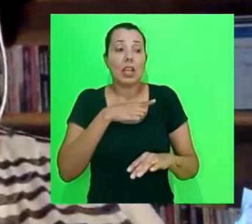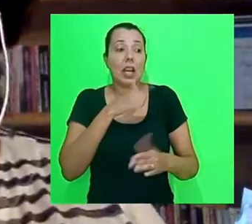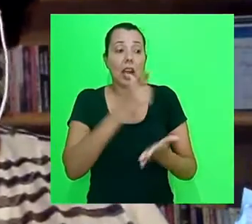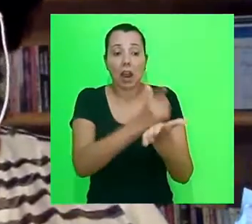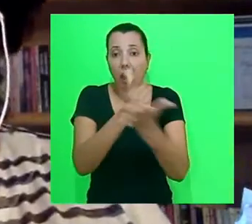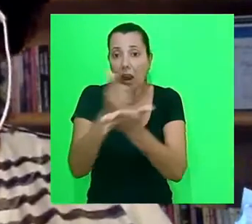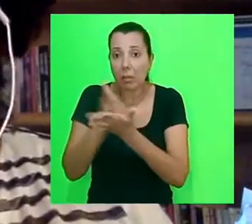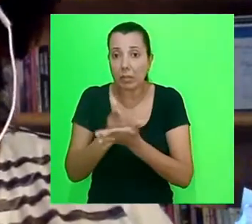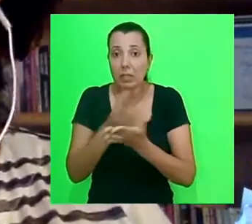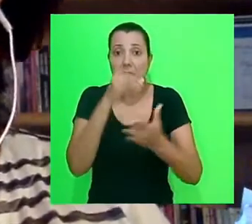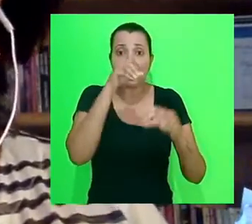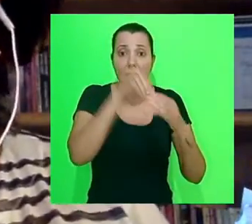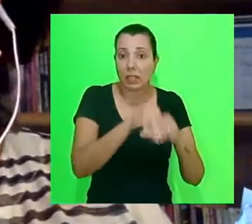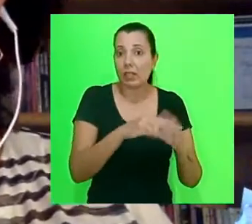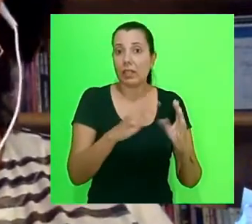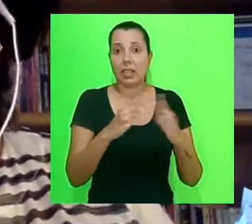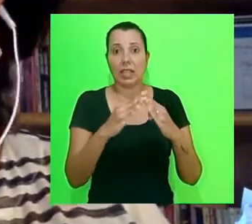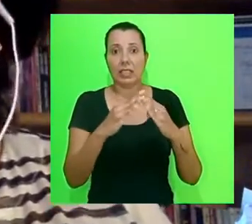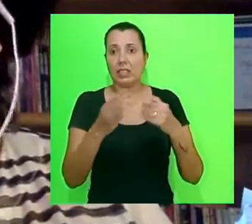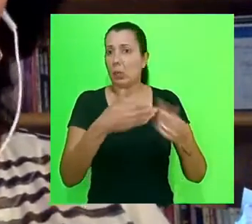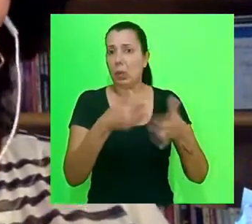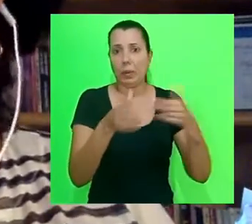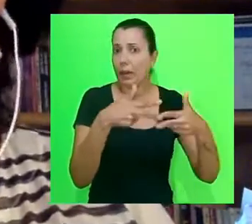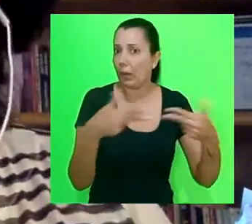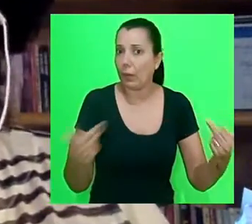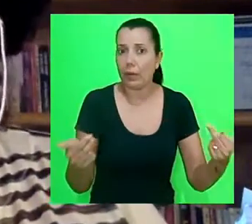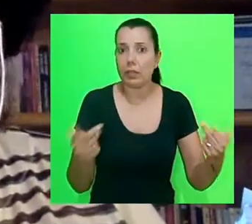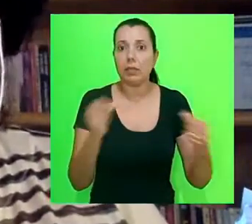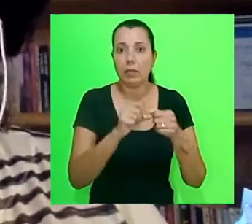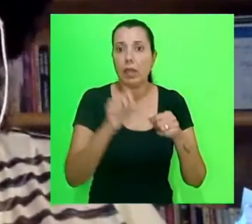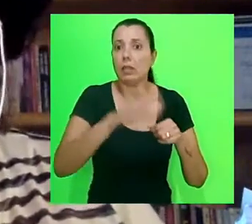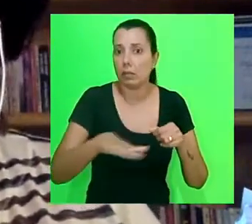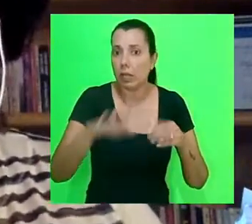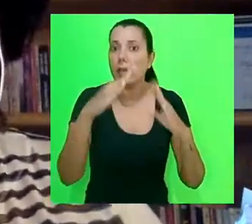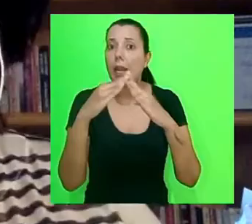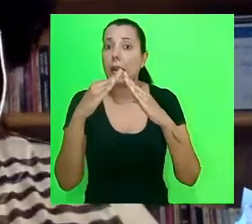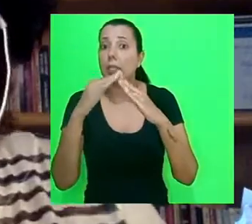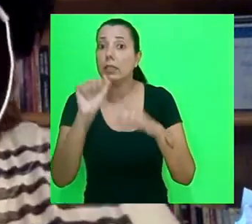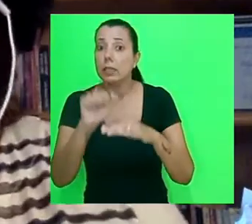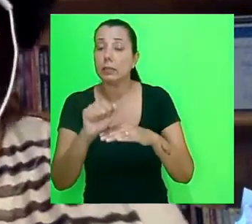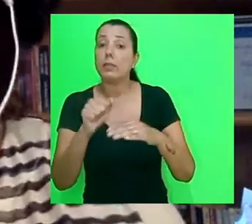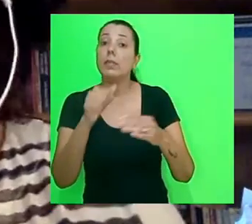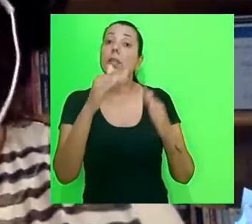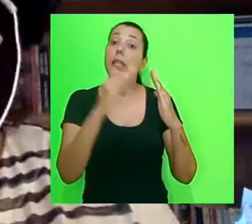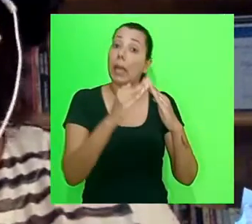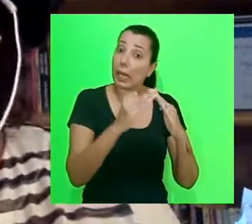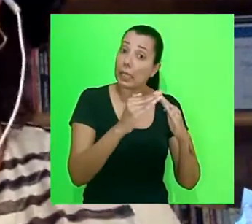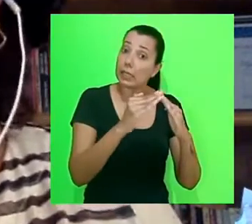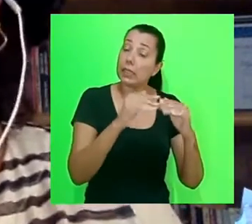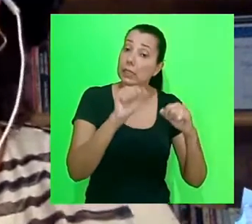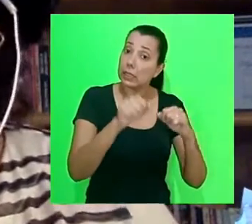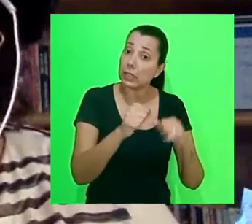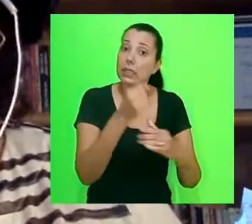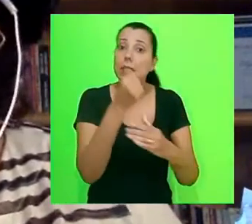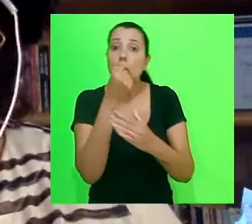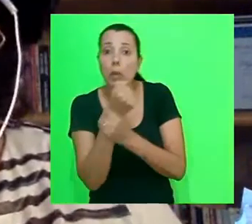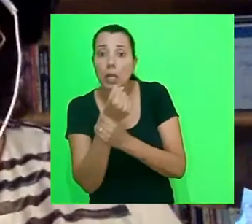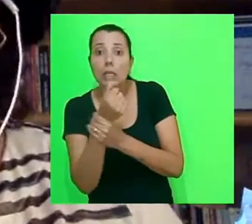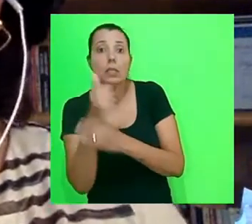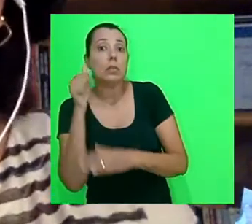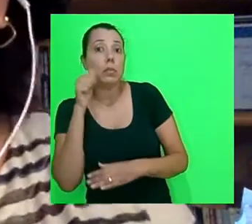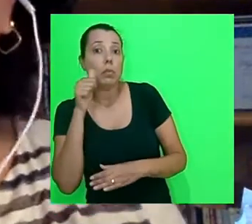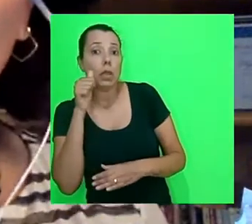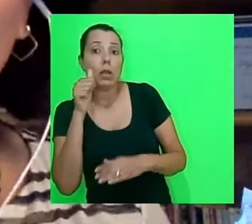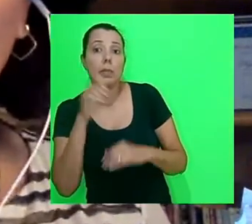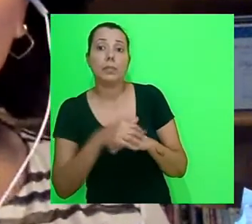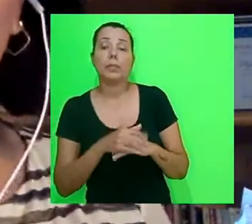reconhecimento da violência doméstica é um dado que demonstra isso, mas que hoje está ampliado, porque o